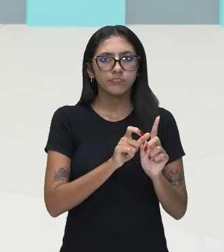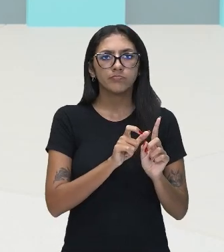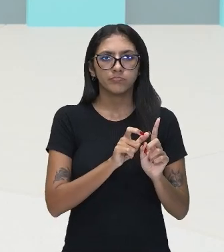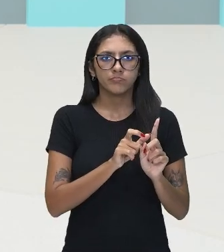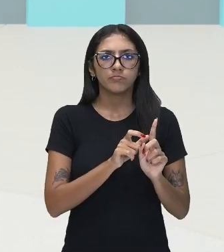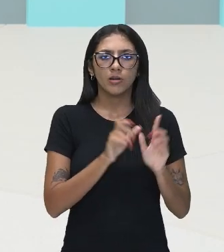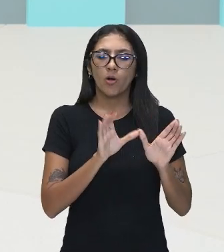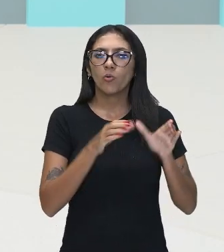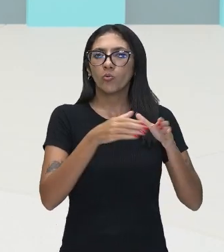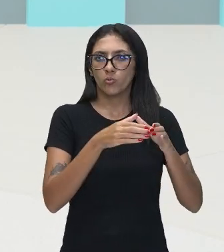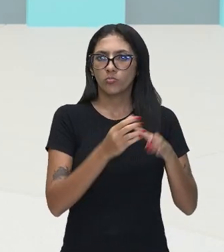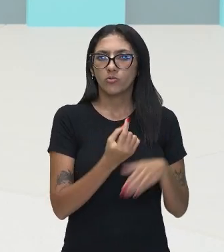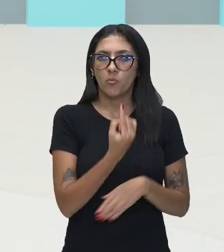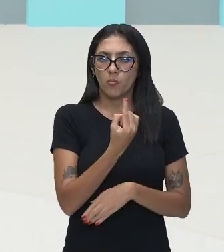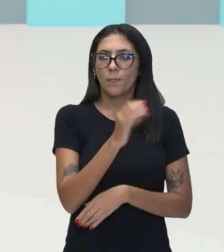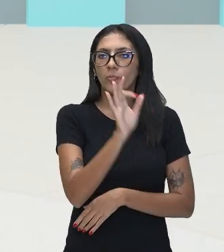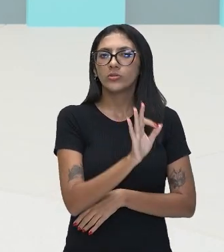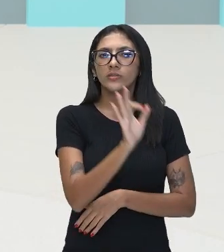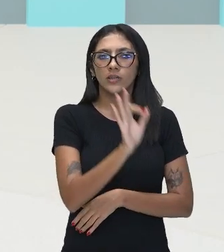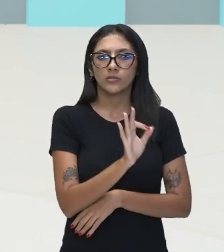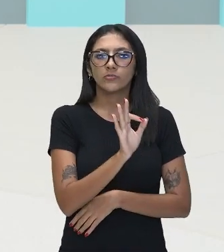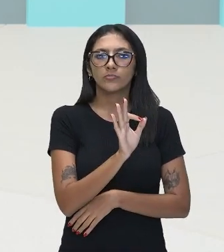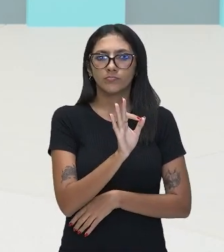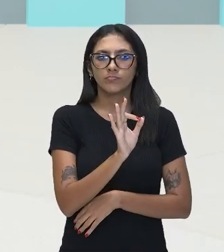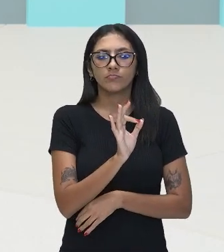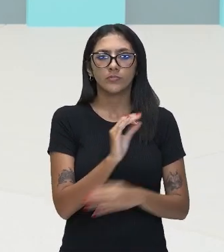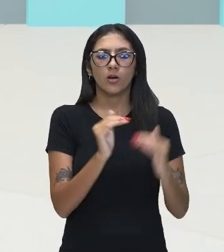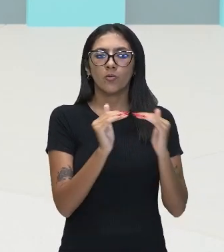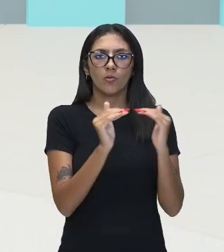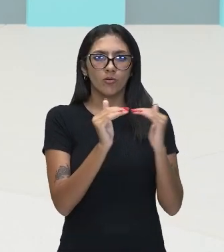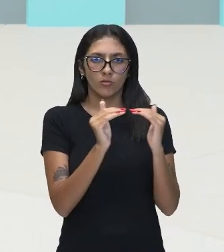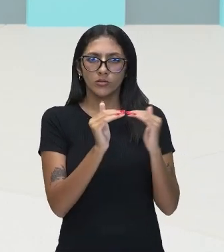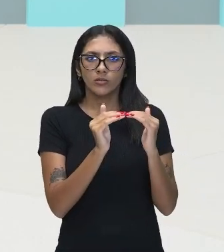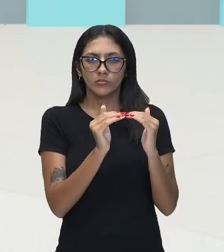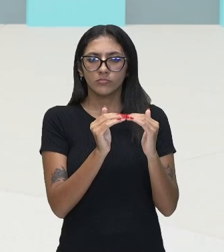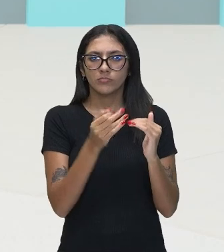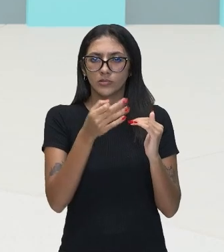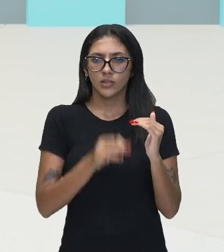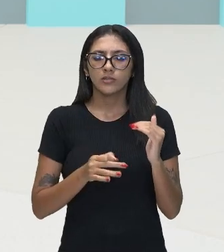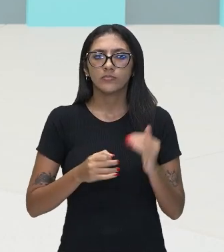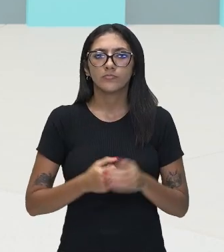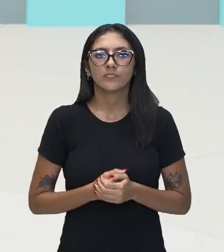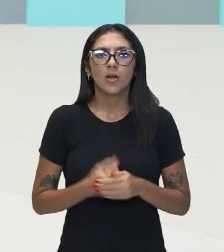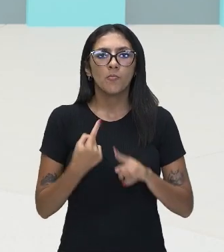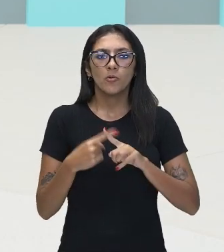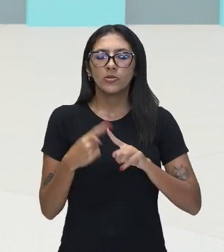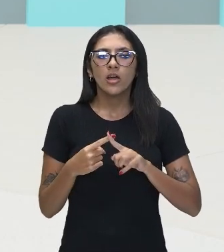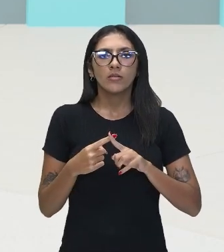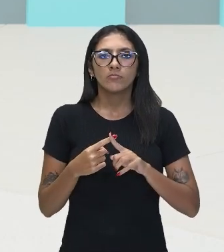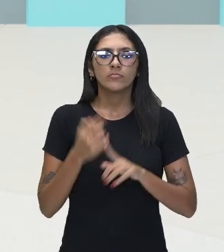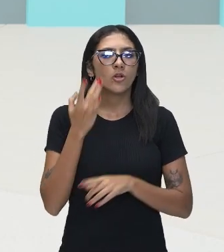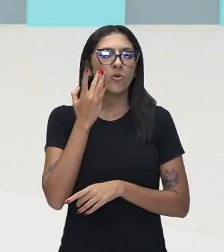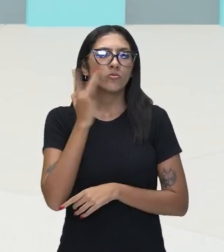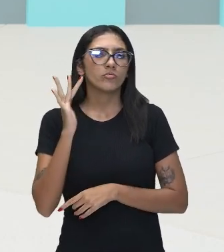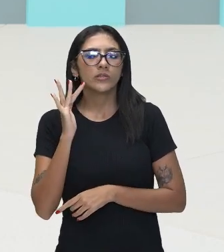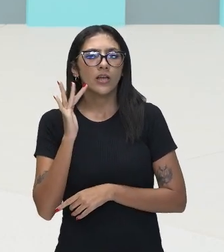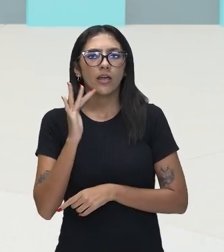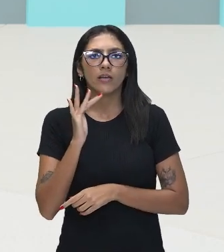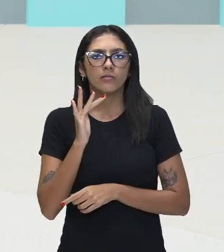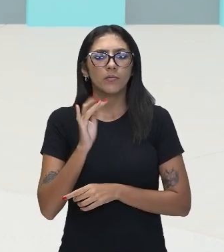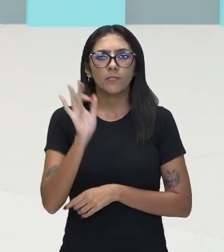verbo está concordando. Veja aí, concorda com o sujeito. Por quê? Porque eu não tenho uma especificação. Especificação de